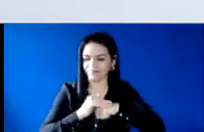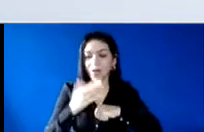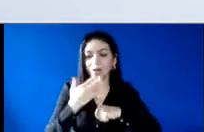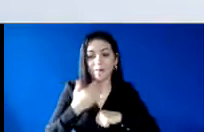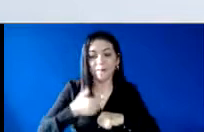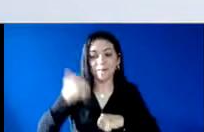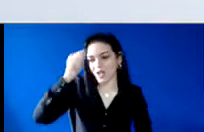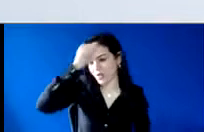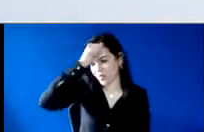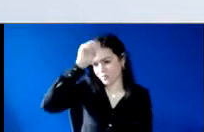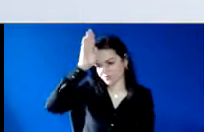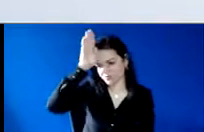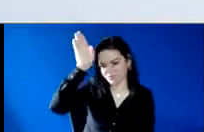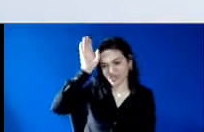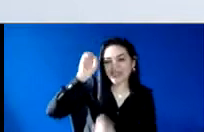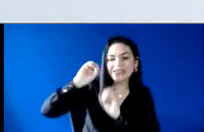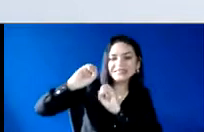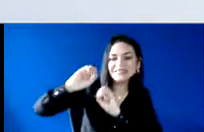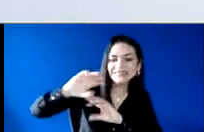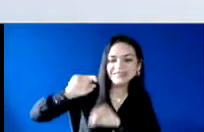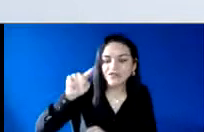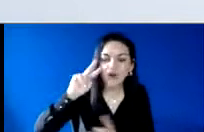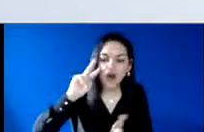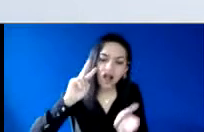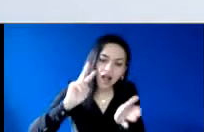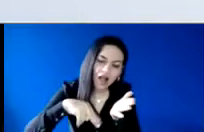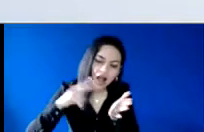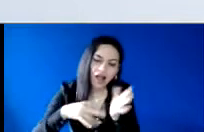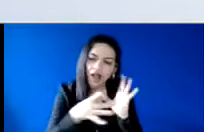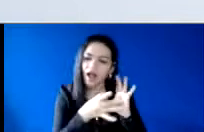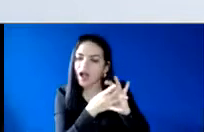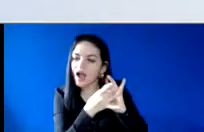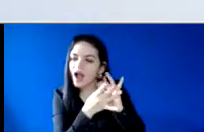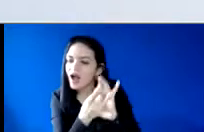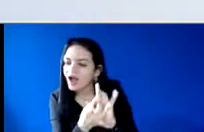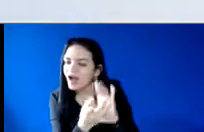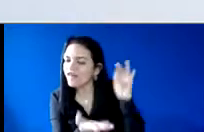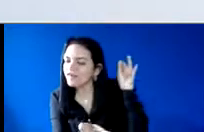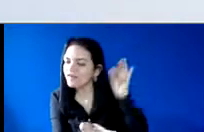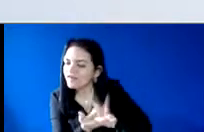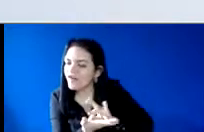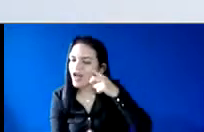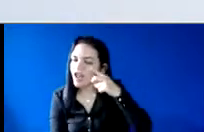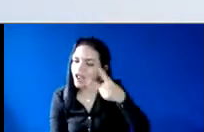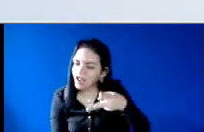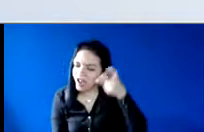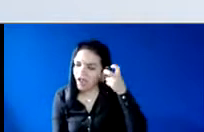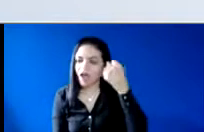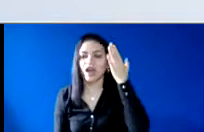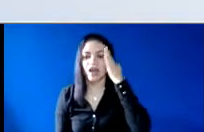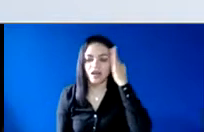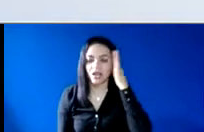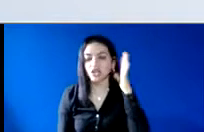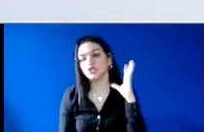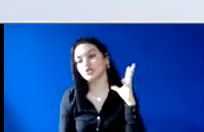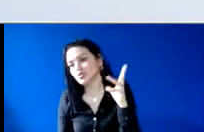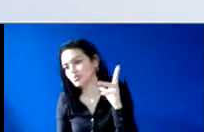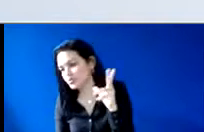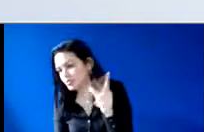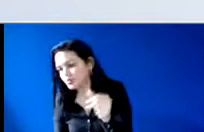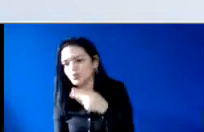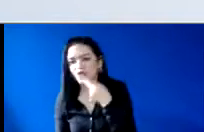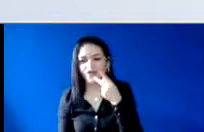a ler a realidade. E se a gente fizer o cotejo do que Paulo Freire está dizendo sobre ler a realidade, com tudo que a gente já falou no slide anterior, sobre